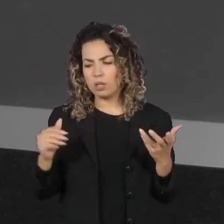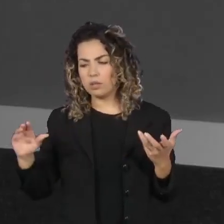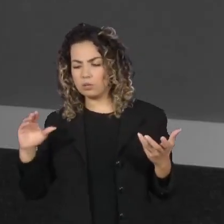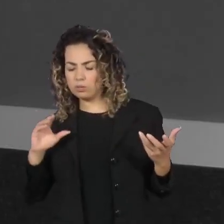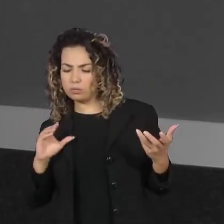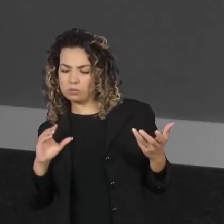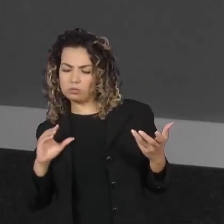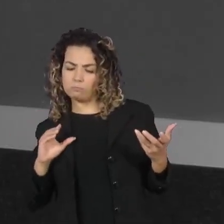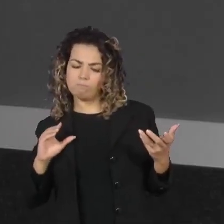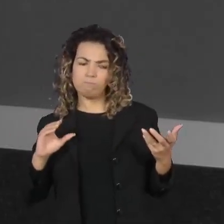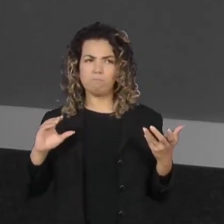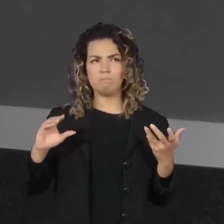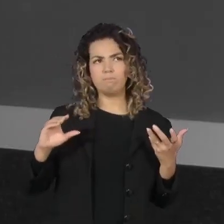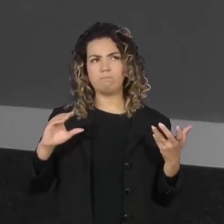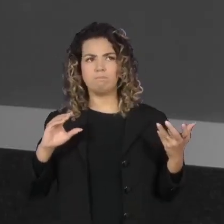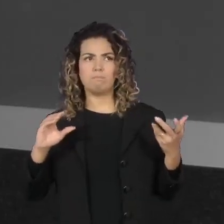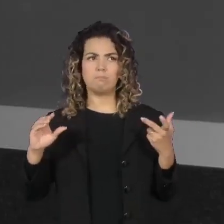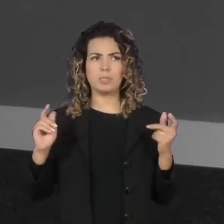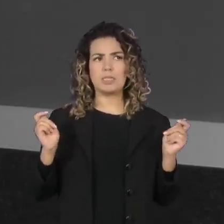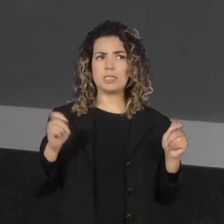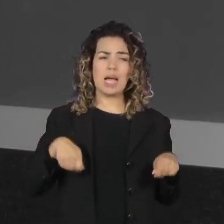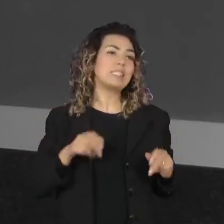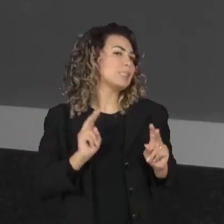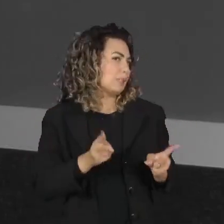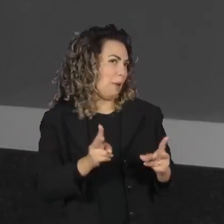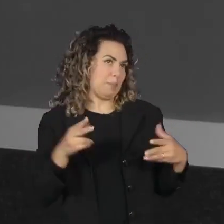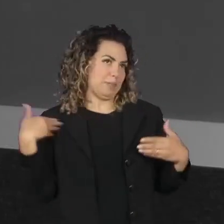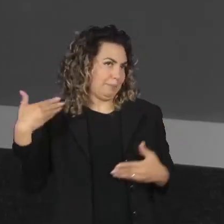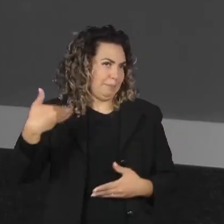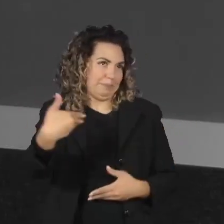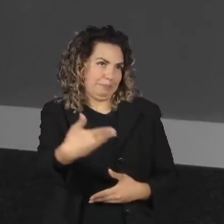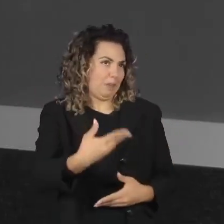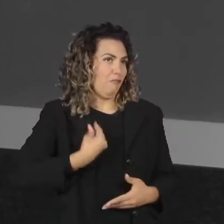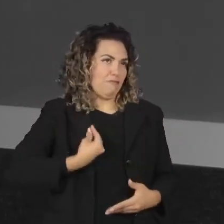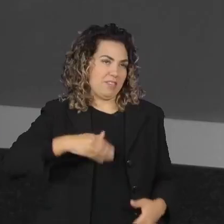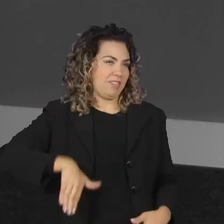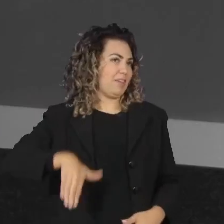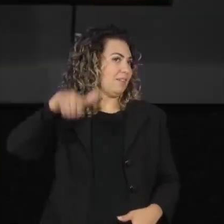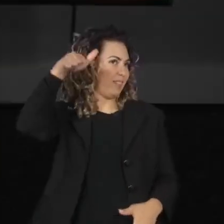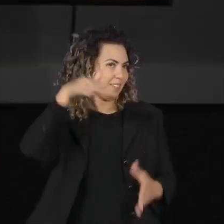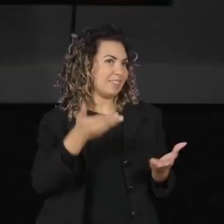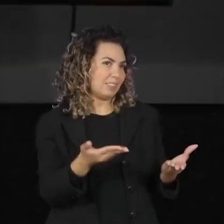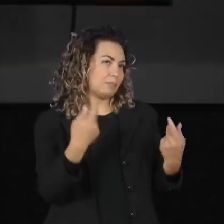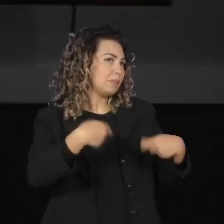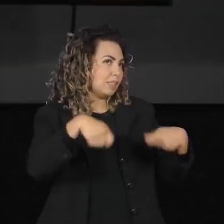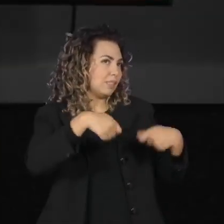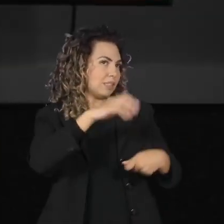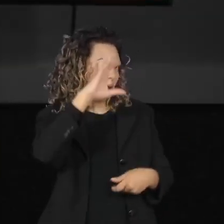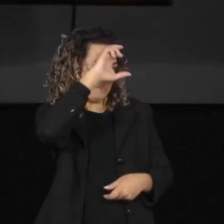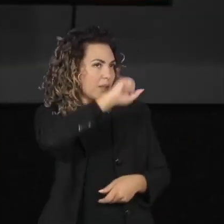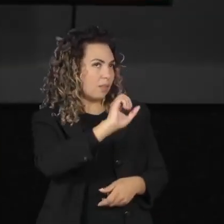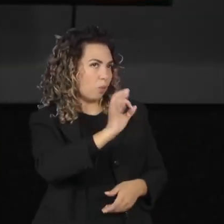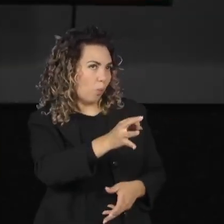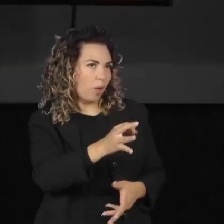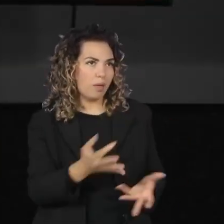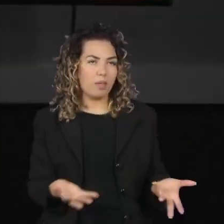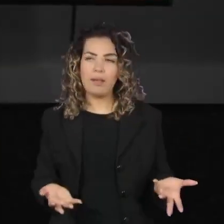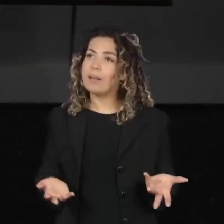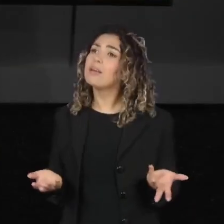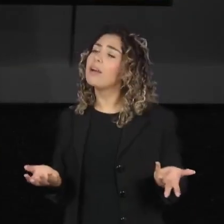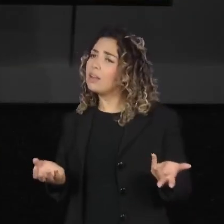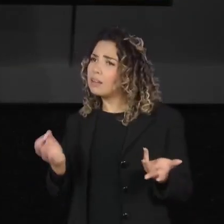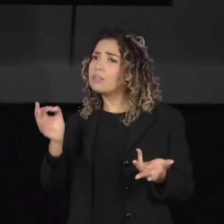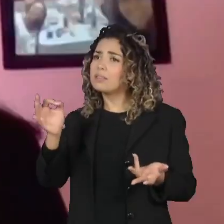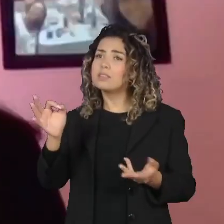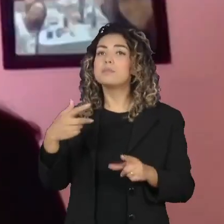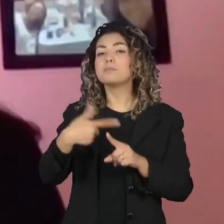limitados, ela está presente ao longo da nossa vida, né? A gente precisa aprender a lidar com isso. Sim, porque o que a gente